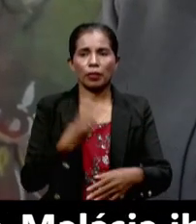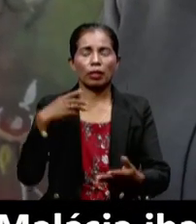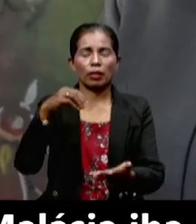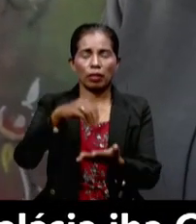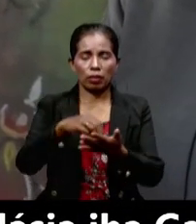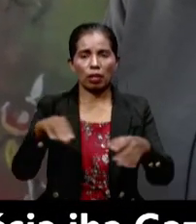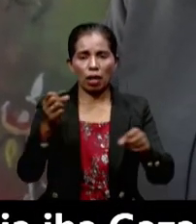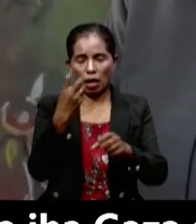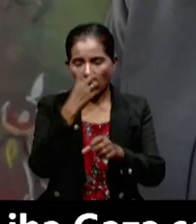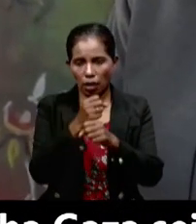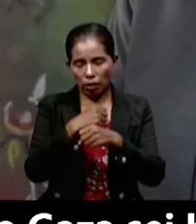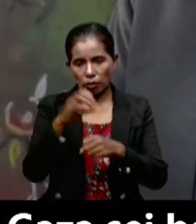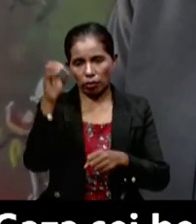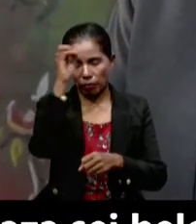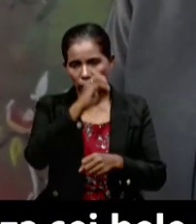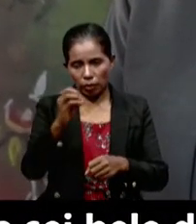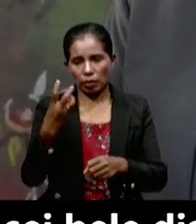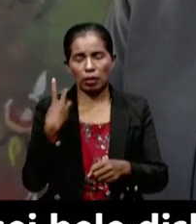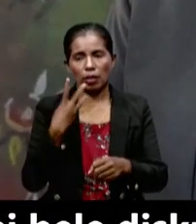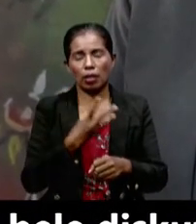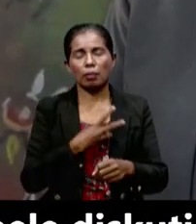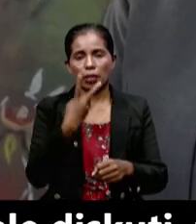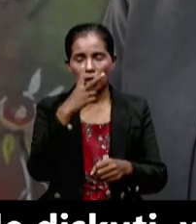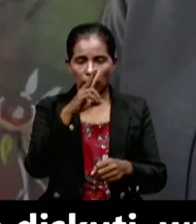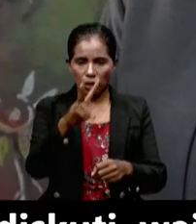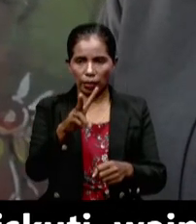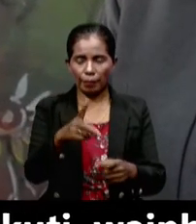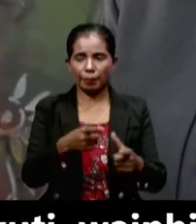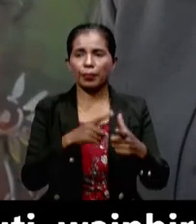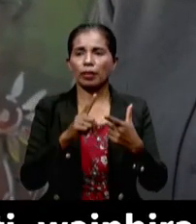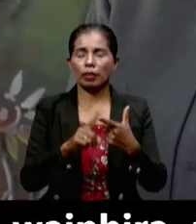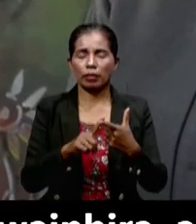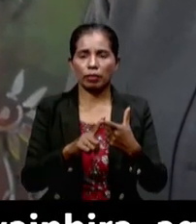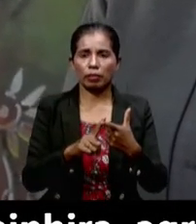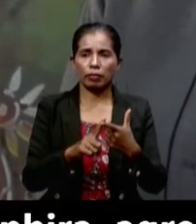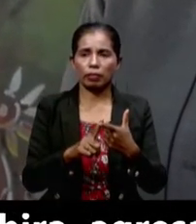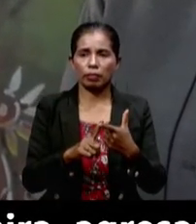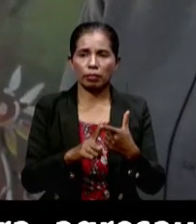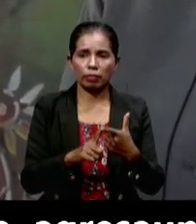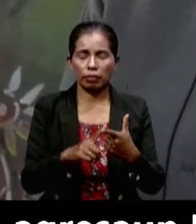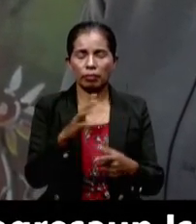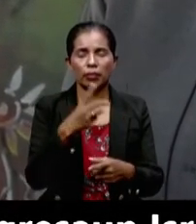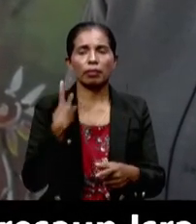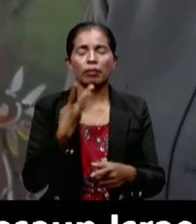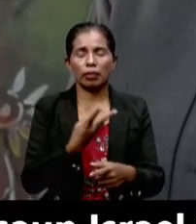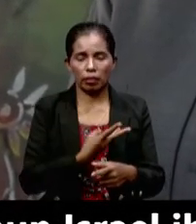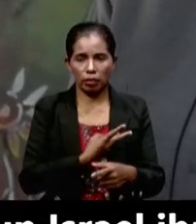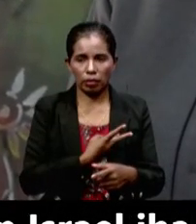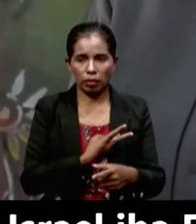observamos, aqui testemunhamos e deixo o nosso